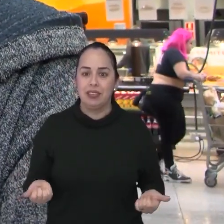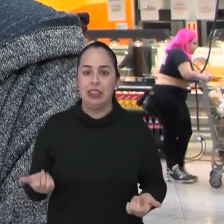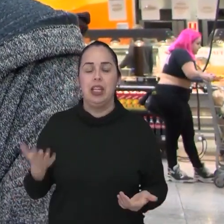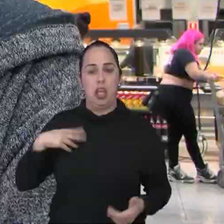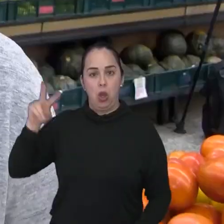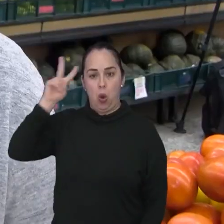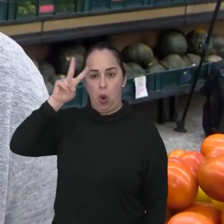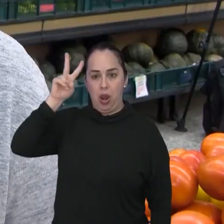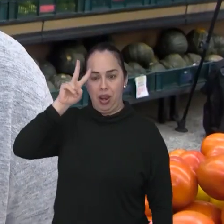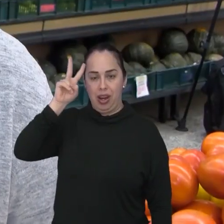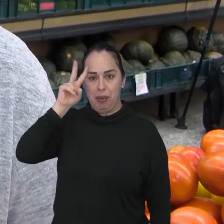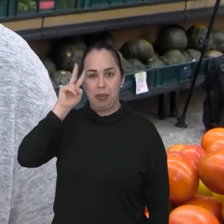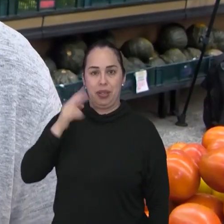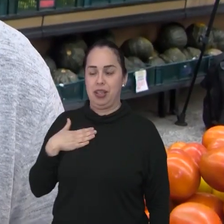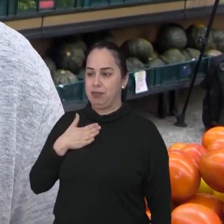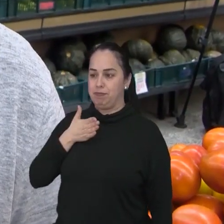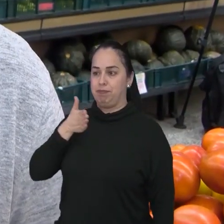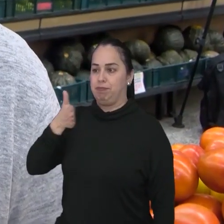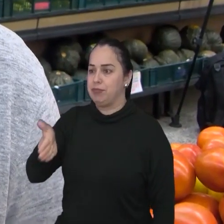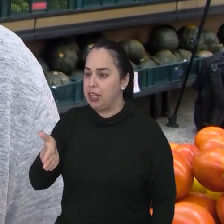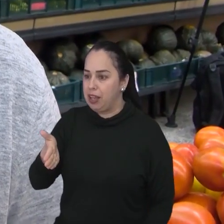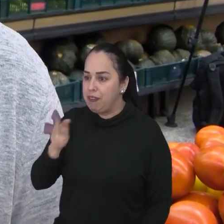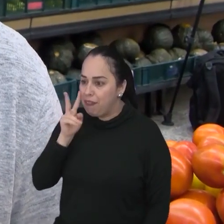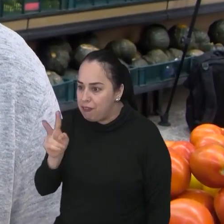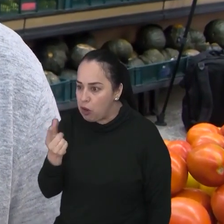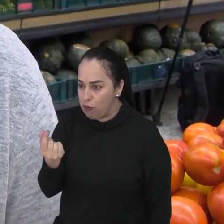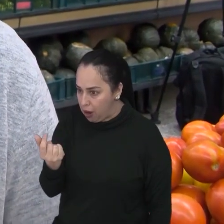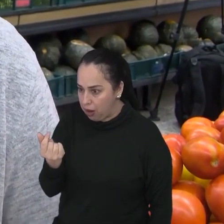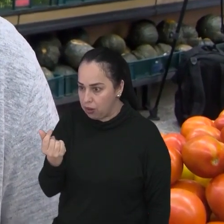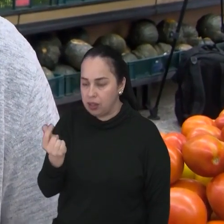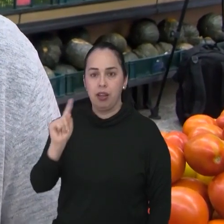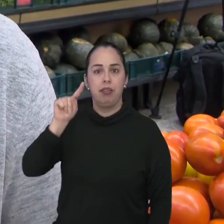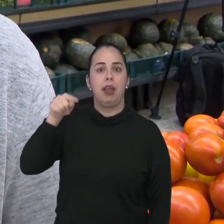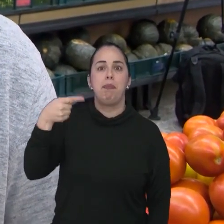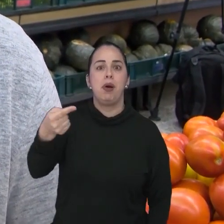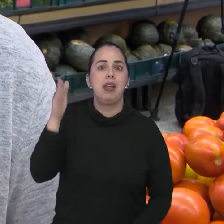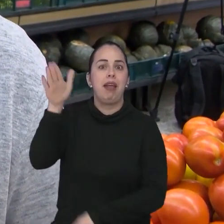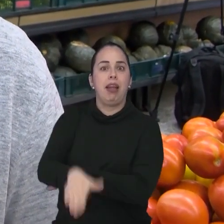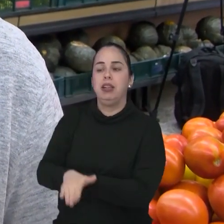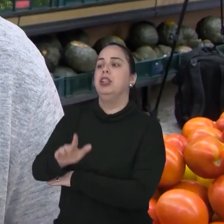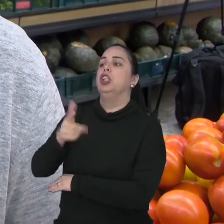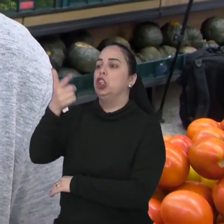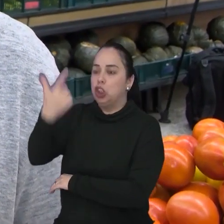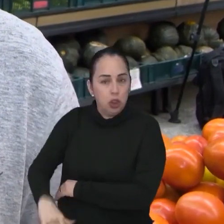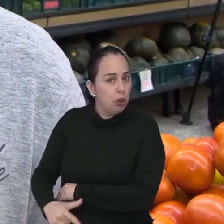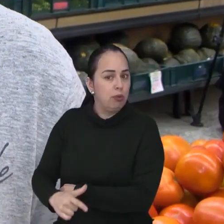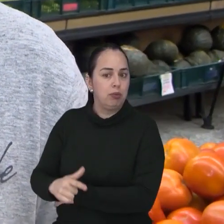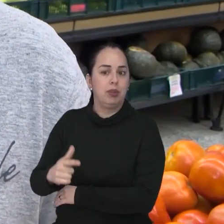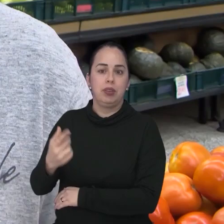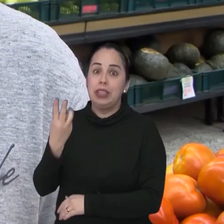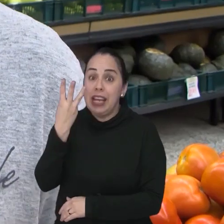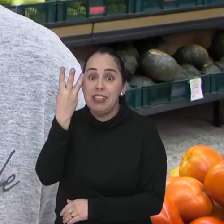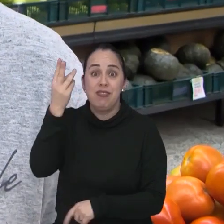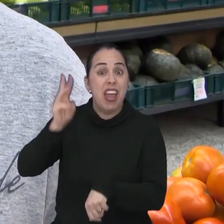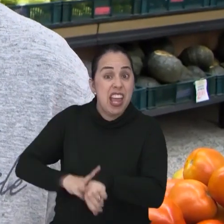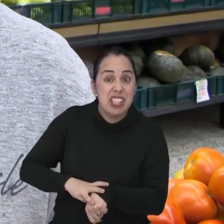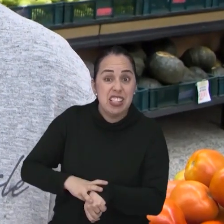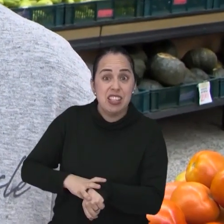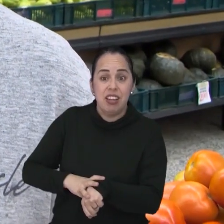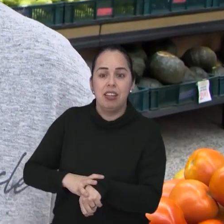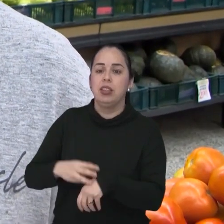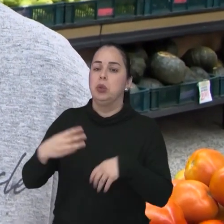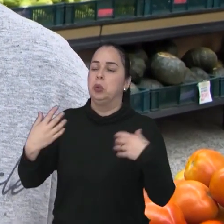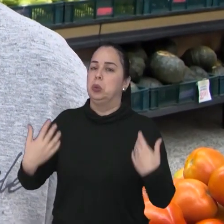muito ruim. Eu lembro das remarcações, né? O supermercado remarcava as mercadorias 3 vezes ao